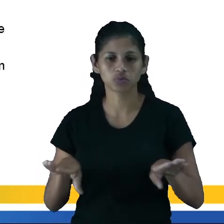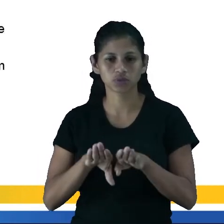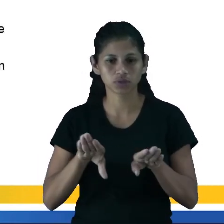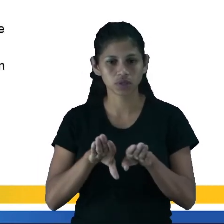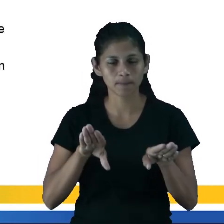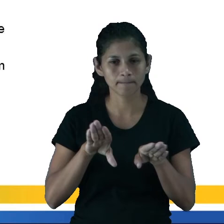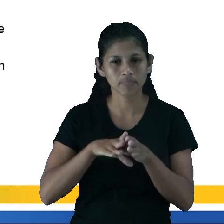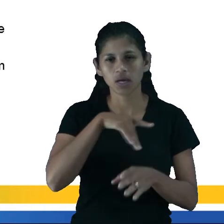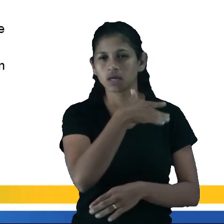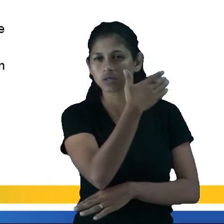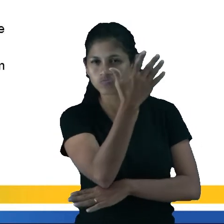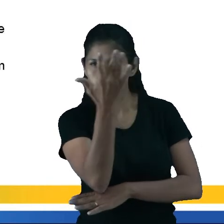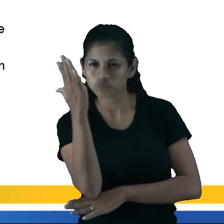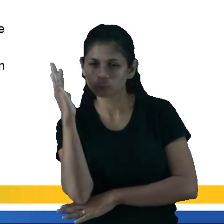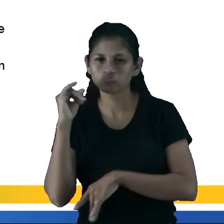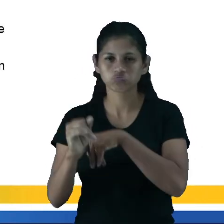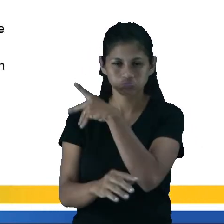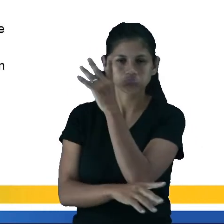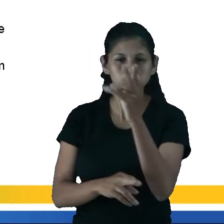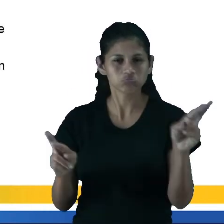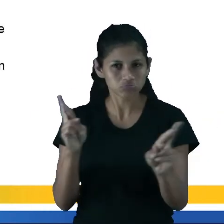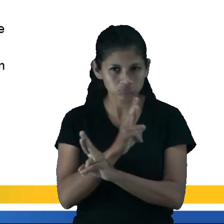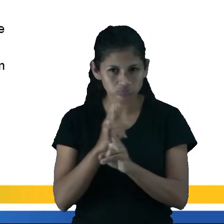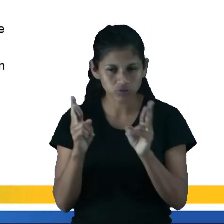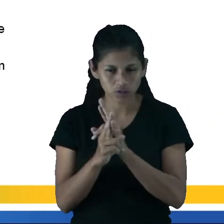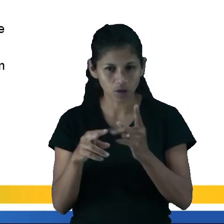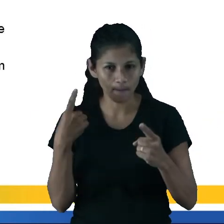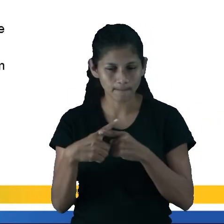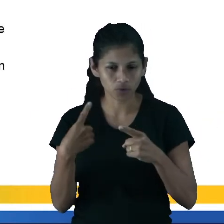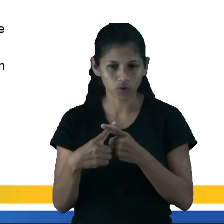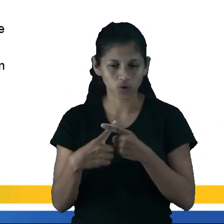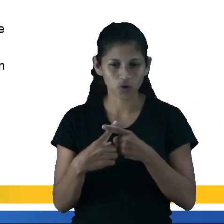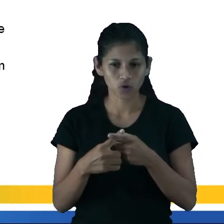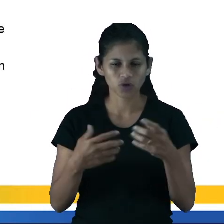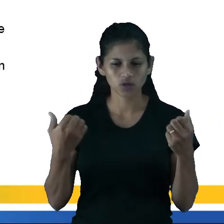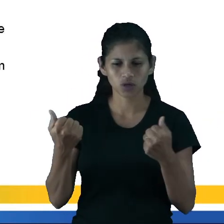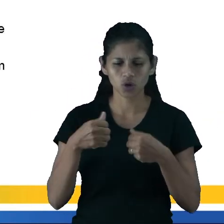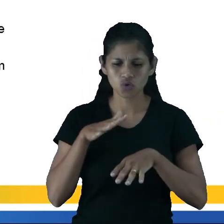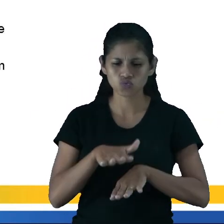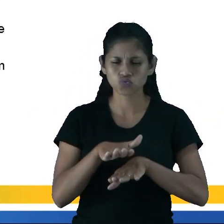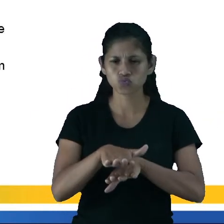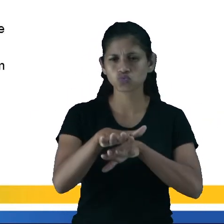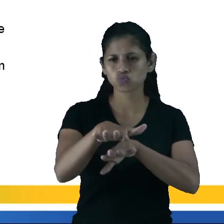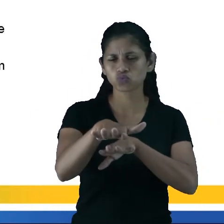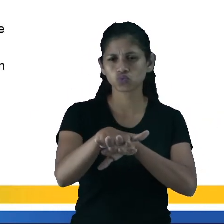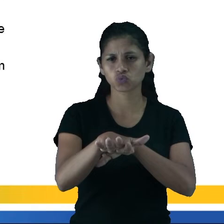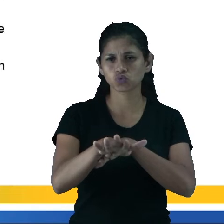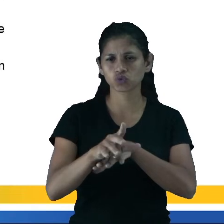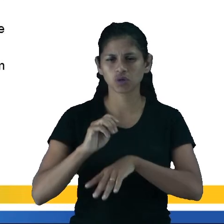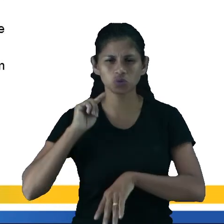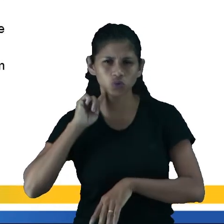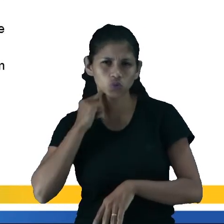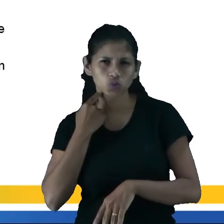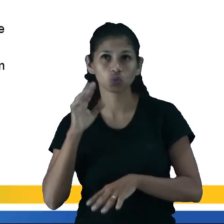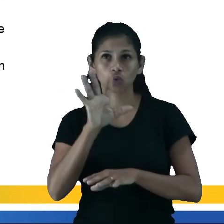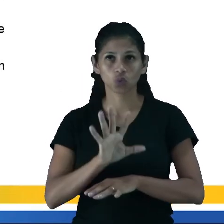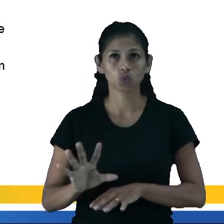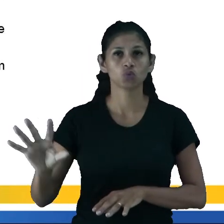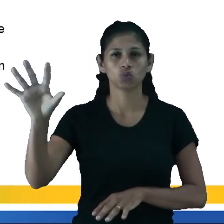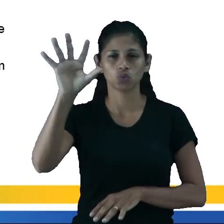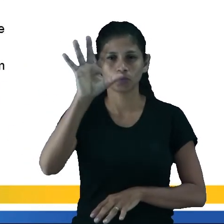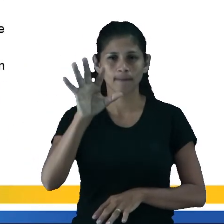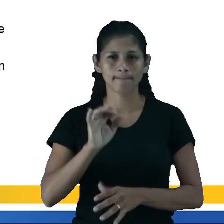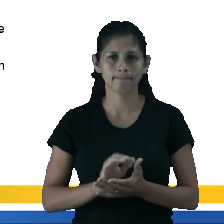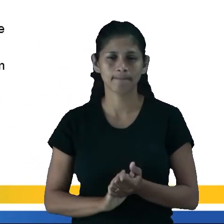ambiental, pois o excesso de veículos nas ruas gera mais poluição, interferindo em problemas naturais e climáticos no ambiente